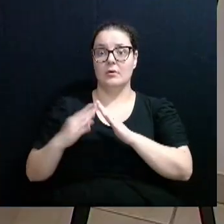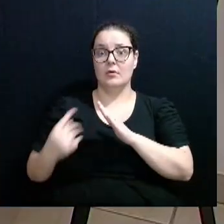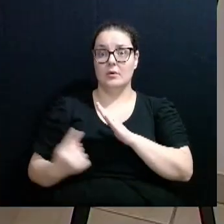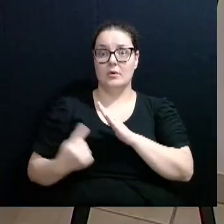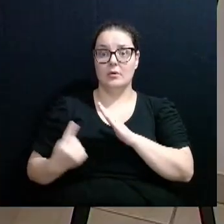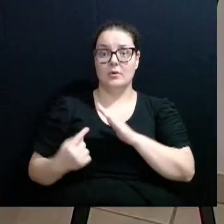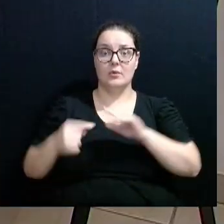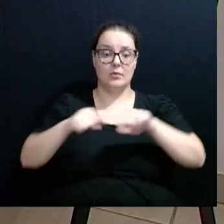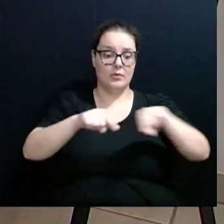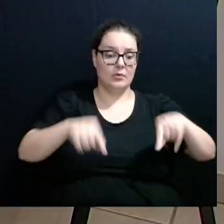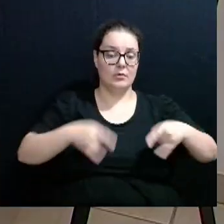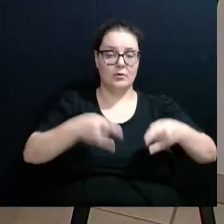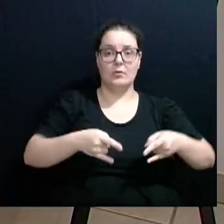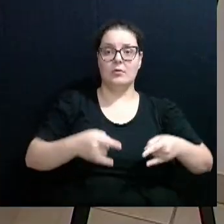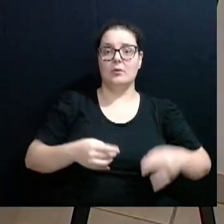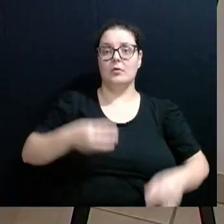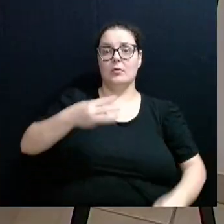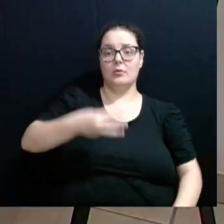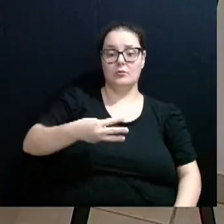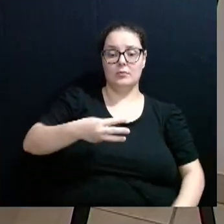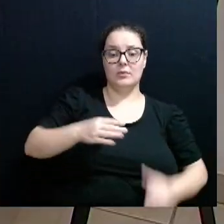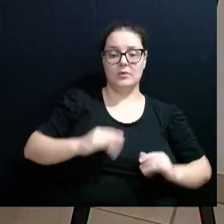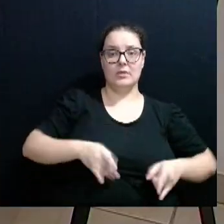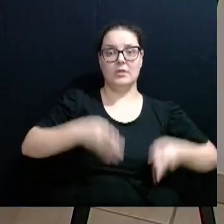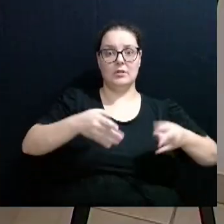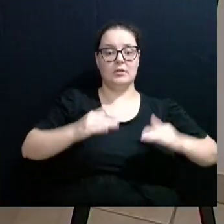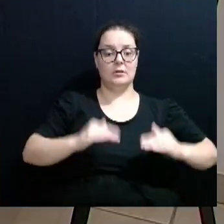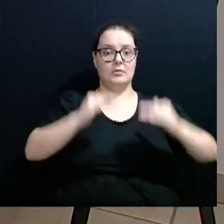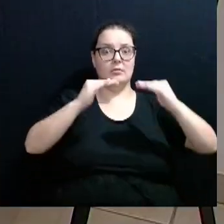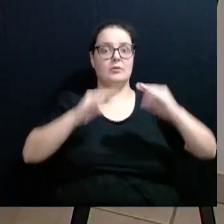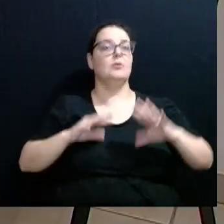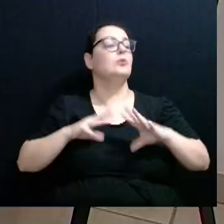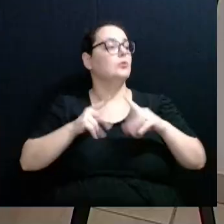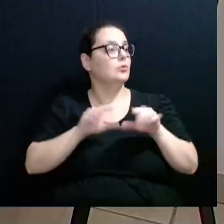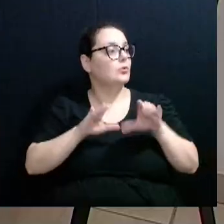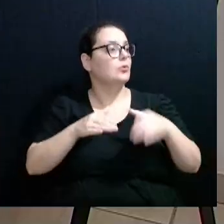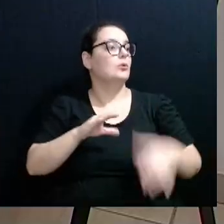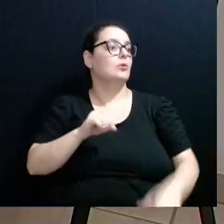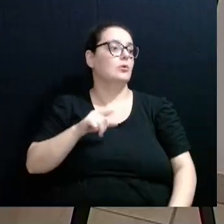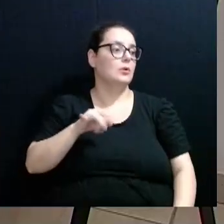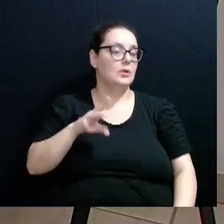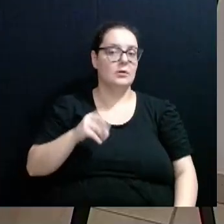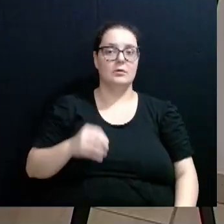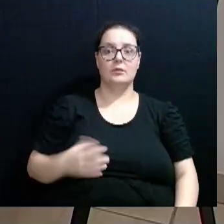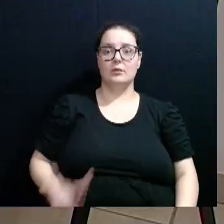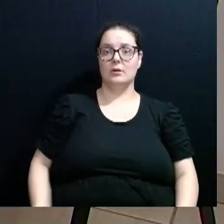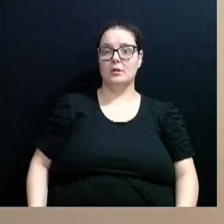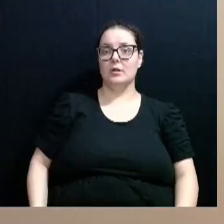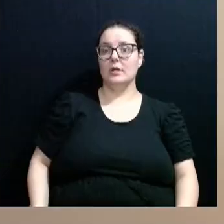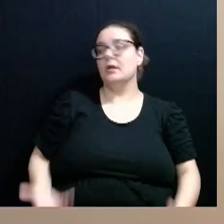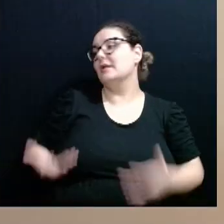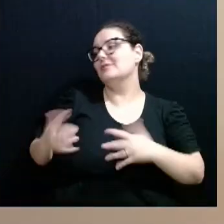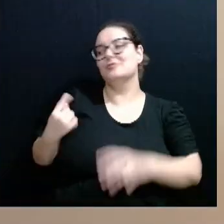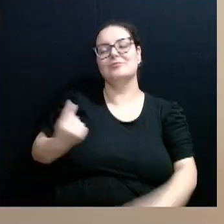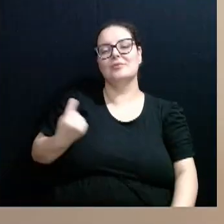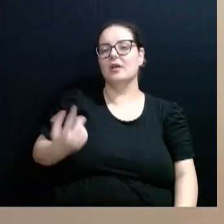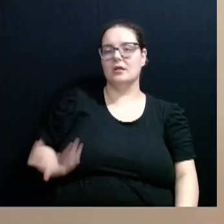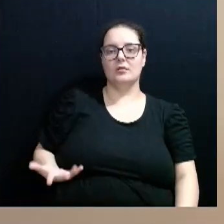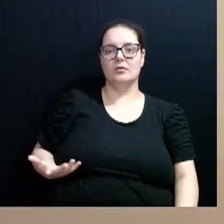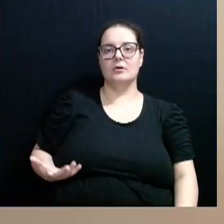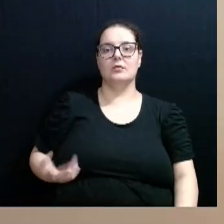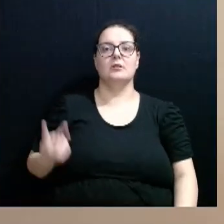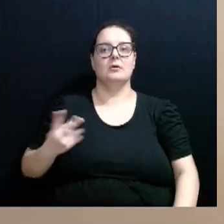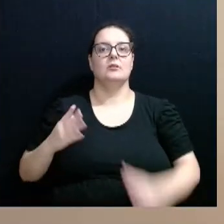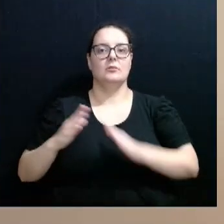beliches, 4 beliches. Foi Eles tudo querem- muito coletivo. Isso, eles querem individualidade. E essa segunda casa, a gente estava pensando em fazer a